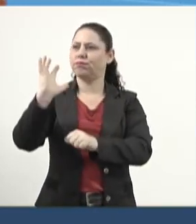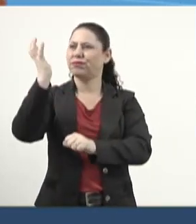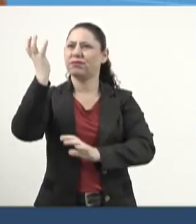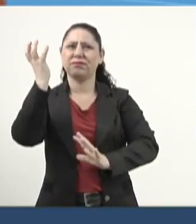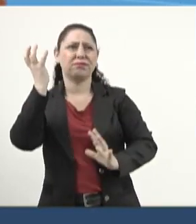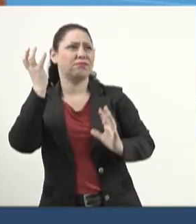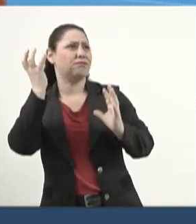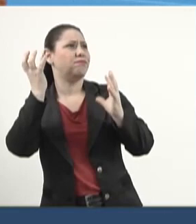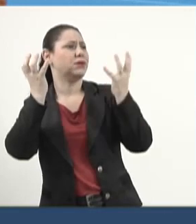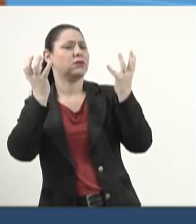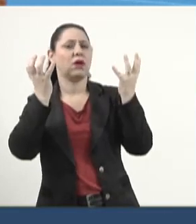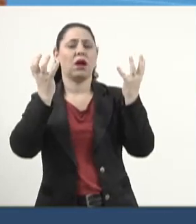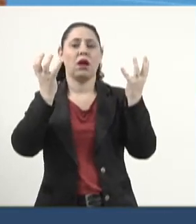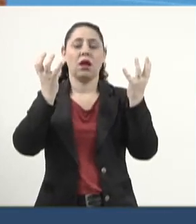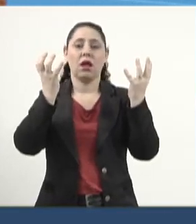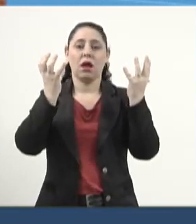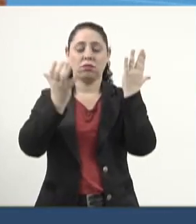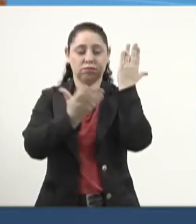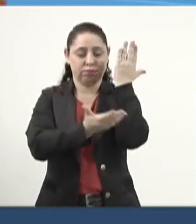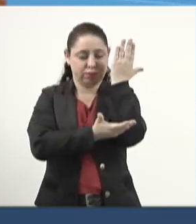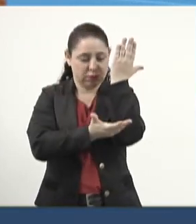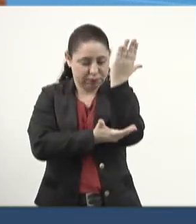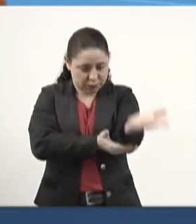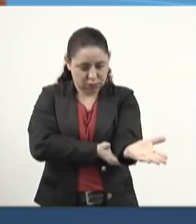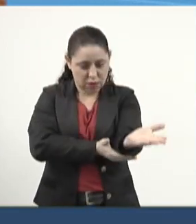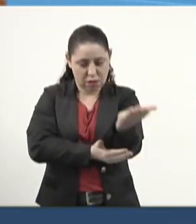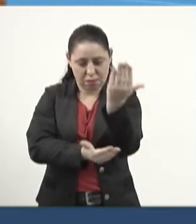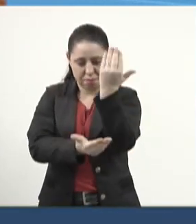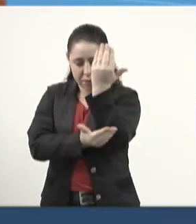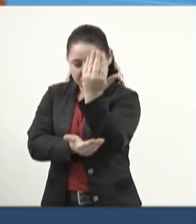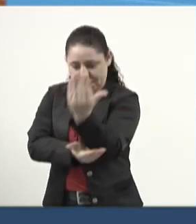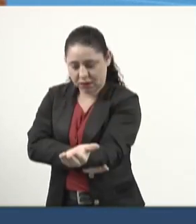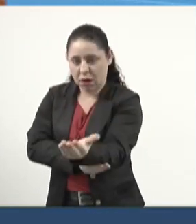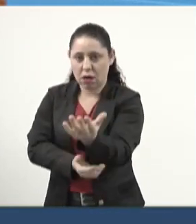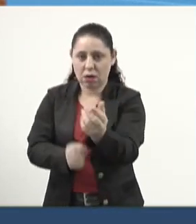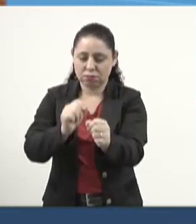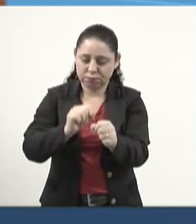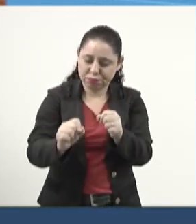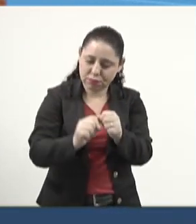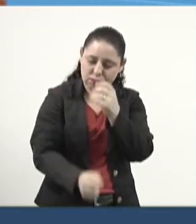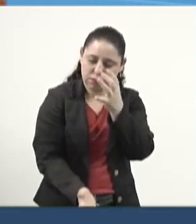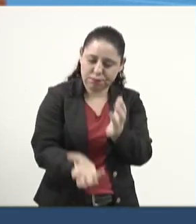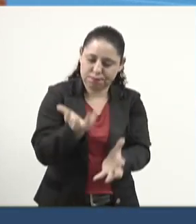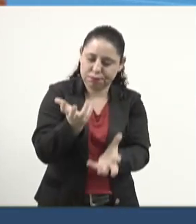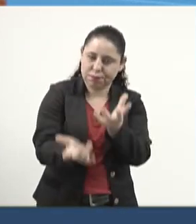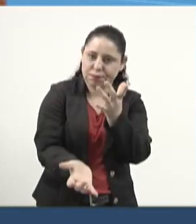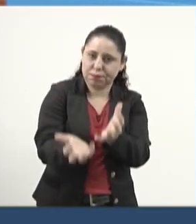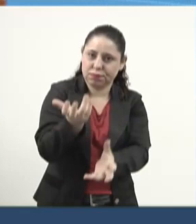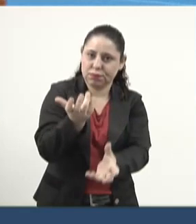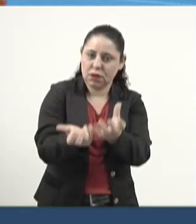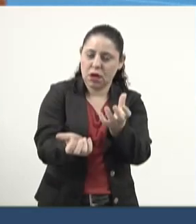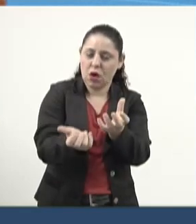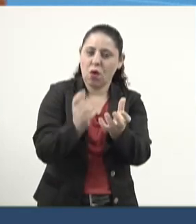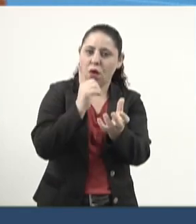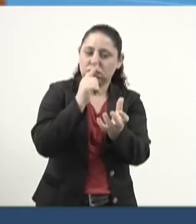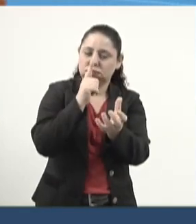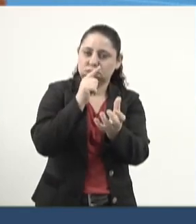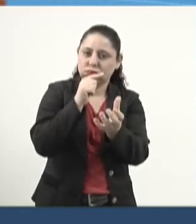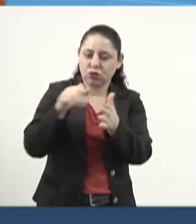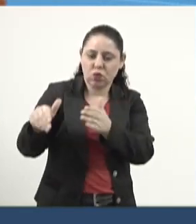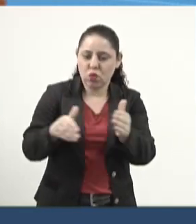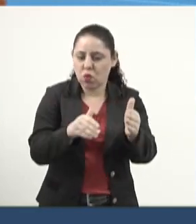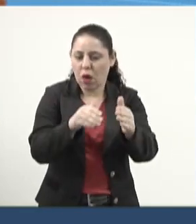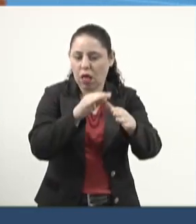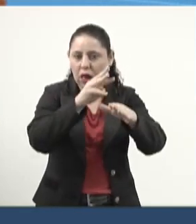climáticas, ao desmatamento, às queimadas, ao assoreamento dos rios,